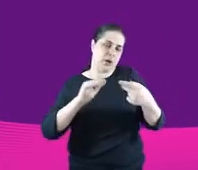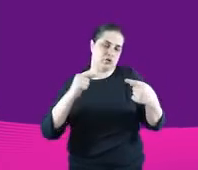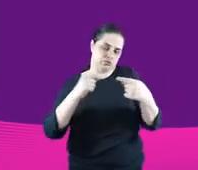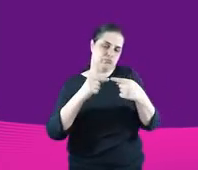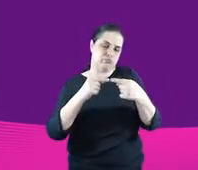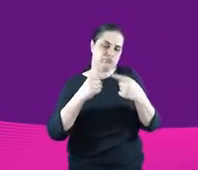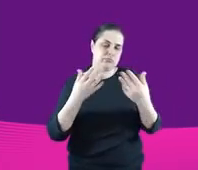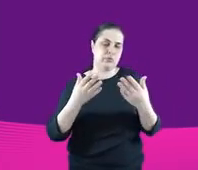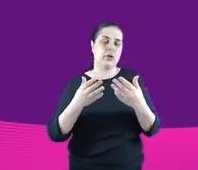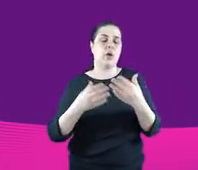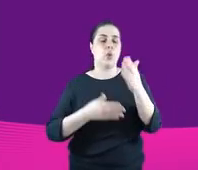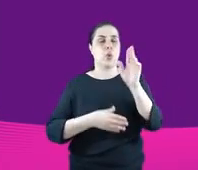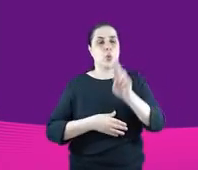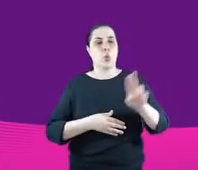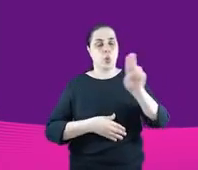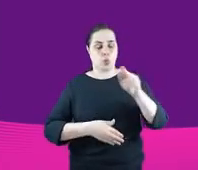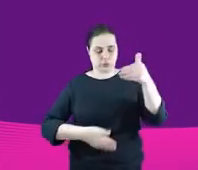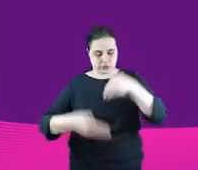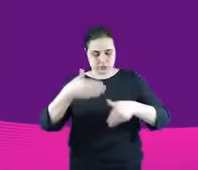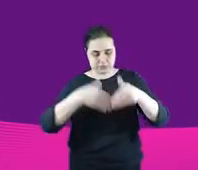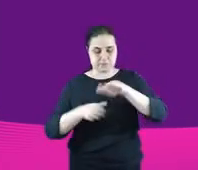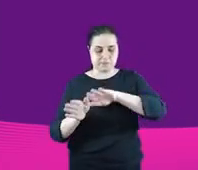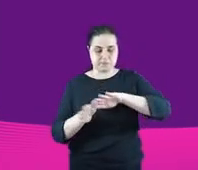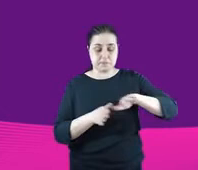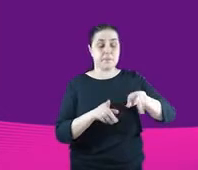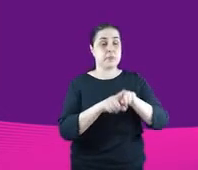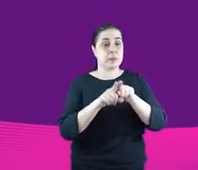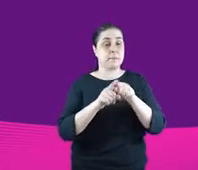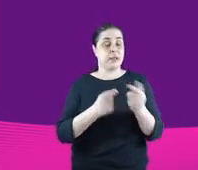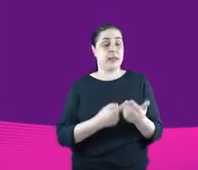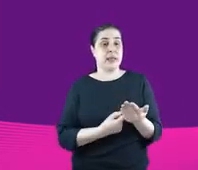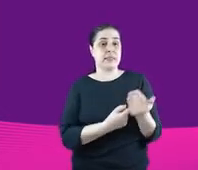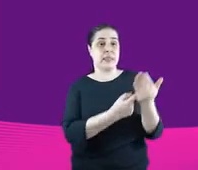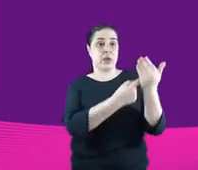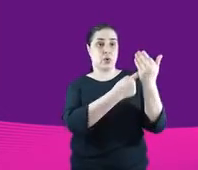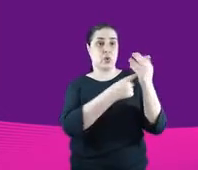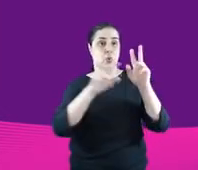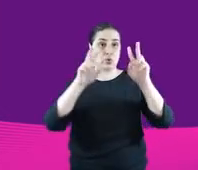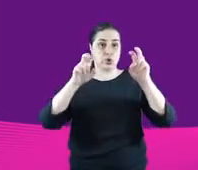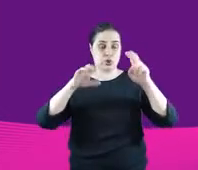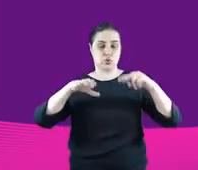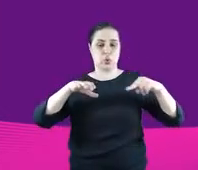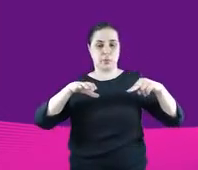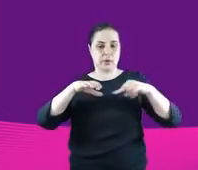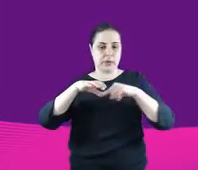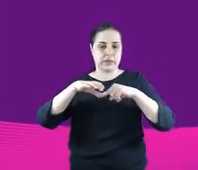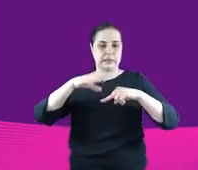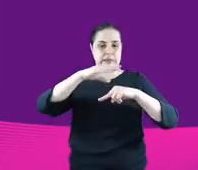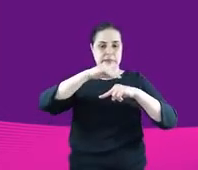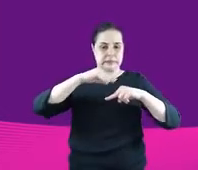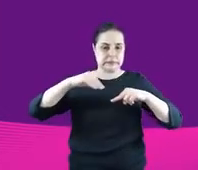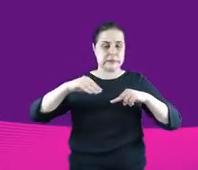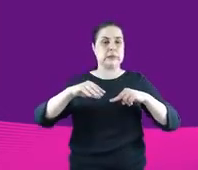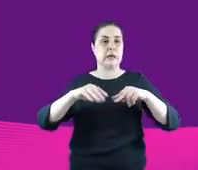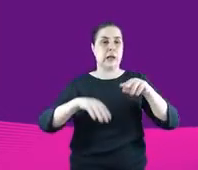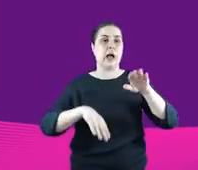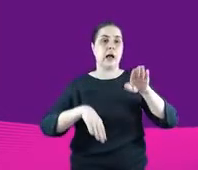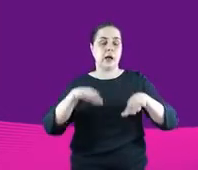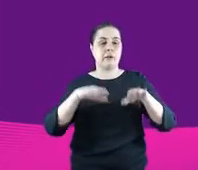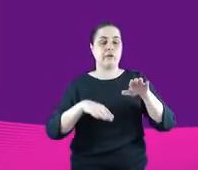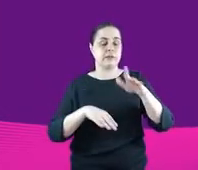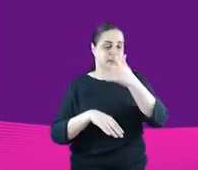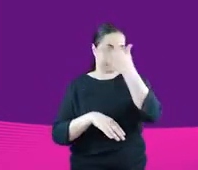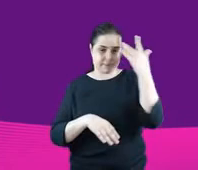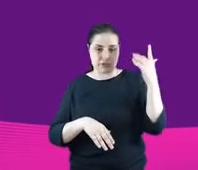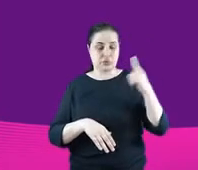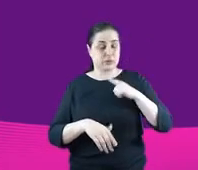à melhora da tecnologia da radioterapia, né? Então você pode ter plexopatia com dor, impotência funcional,